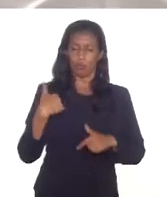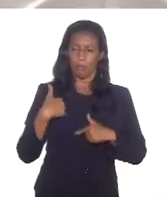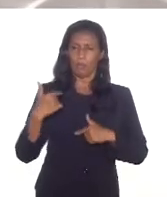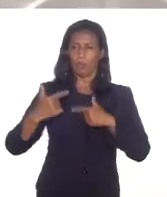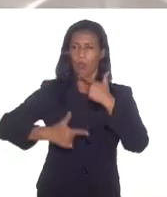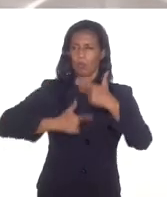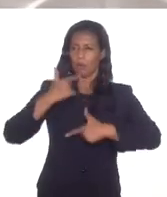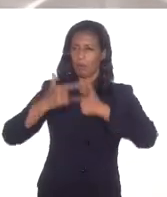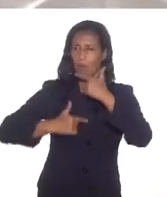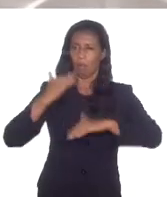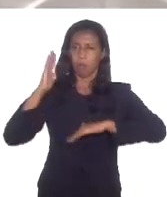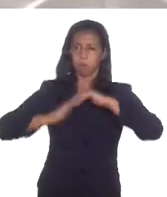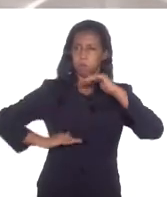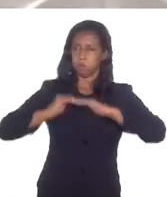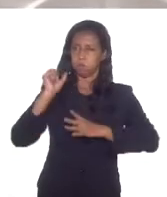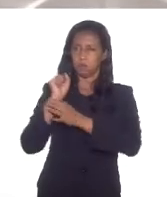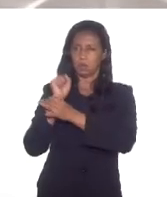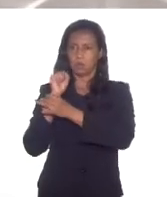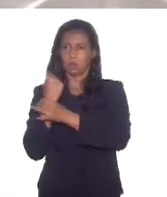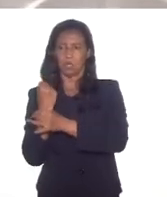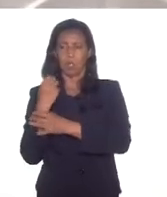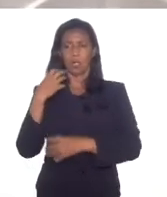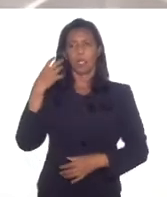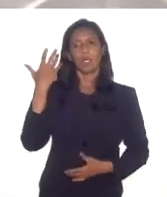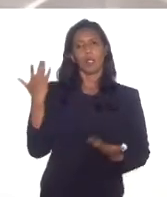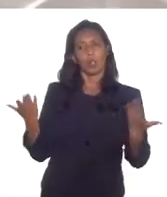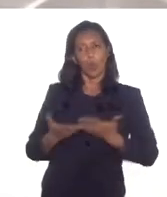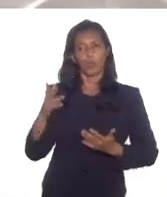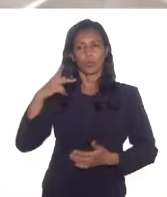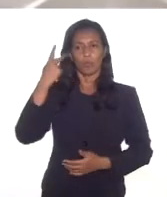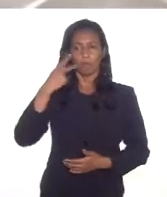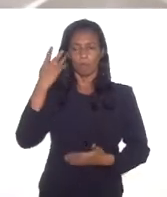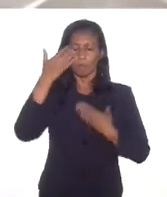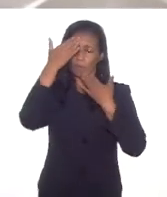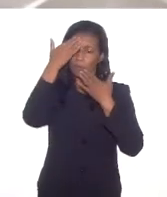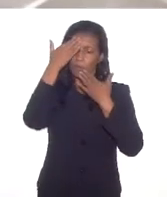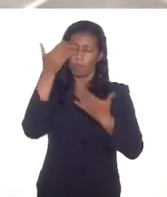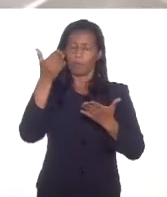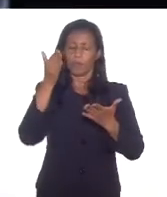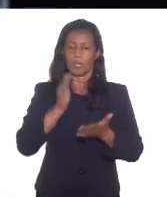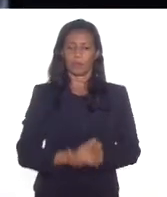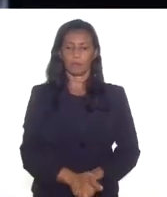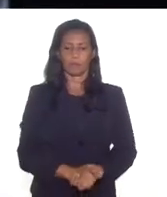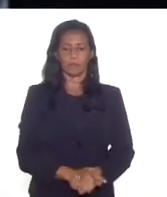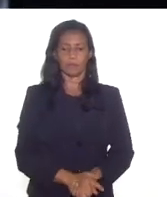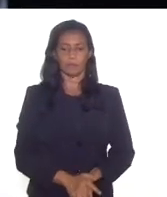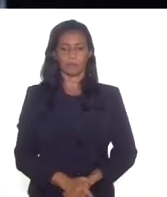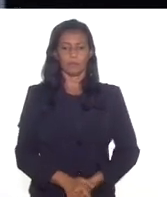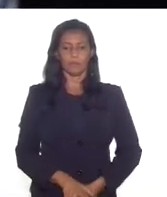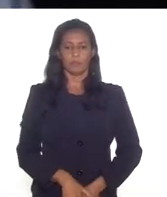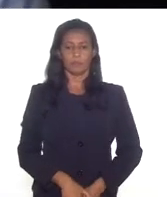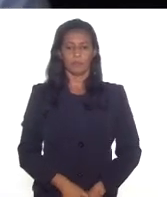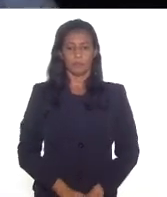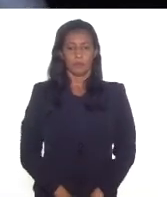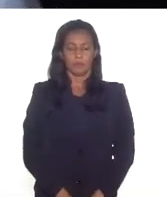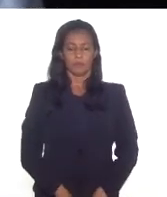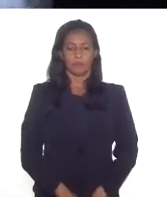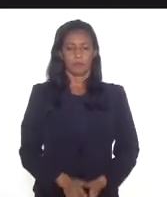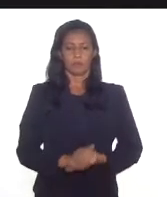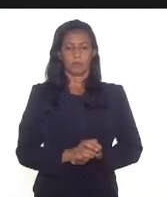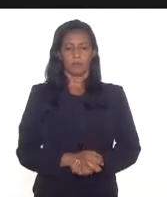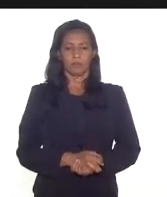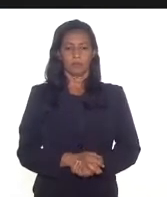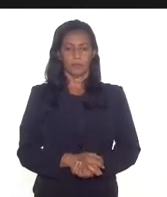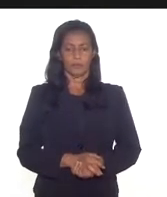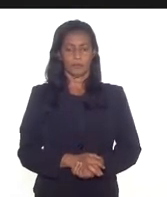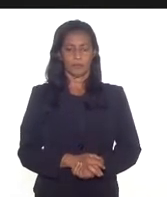como profissional de segurança e como parlamentar. Obrigada, presidente. Presidente, pela ordem, por favor, se puder. Questão